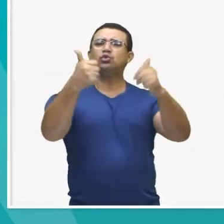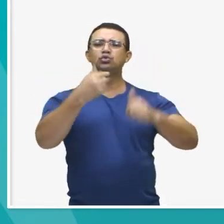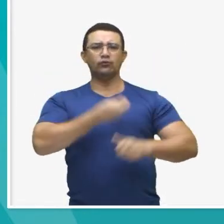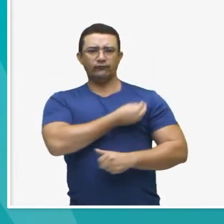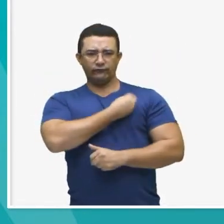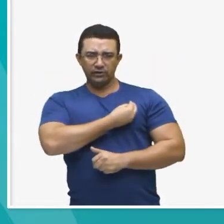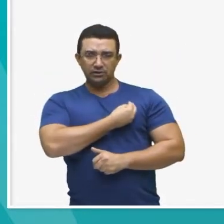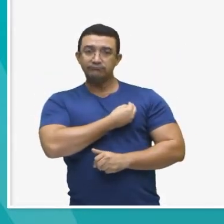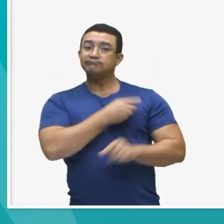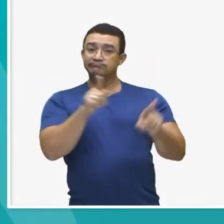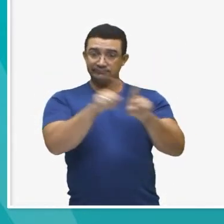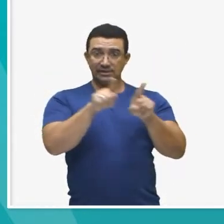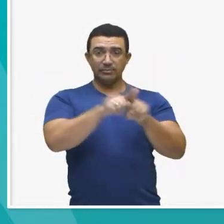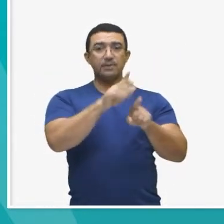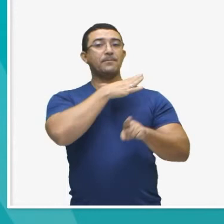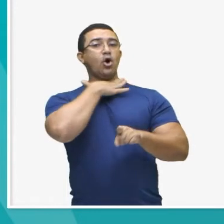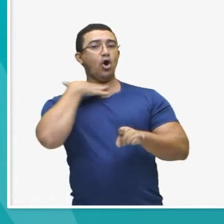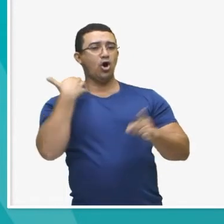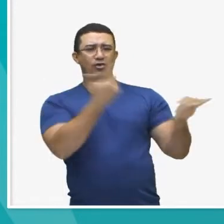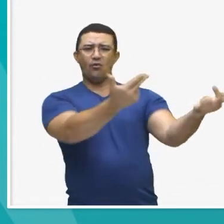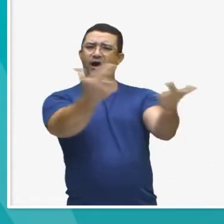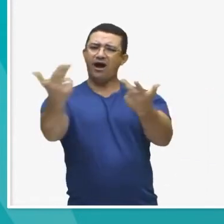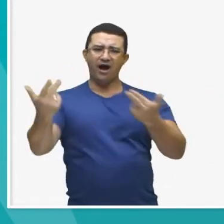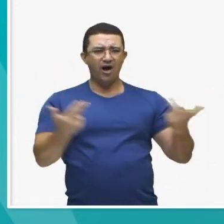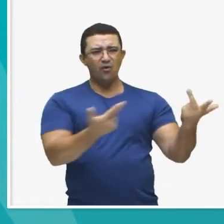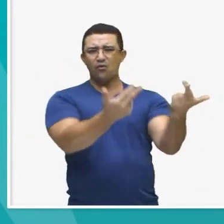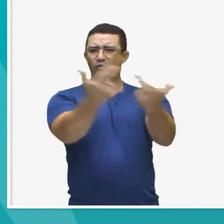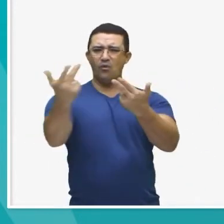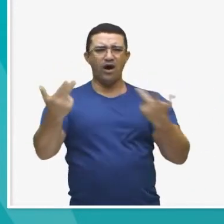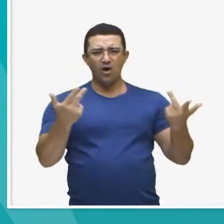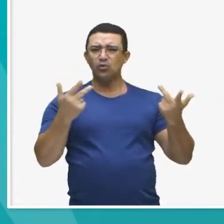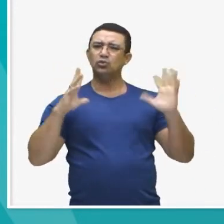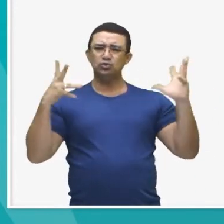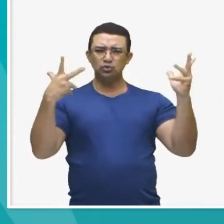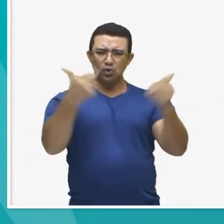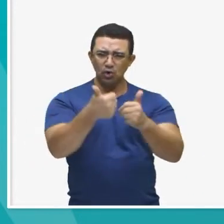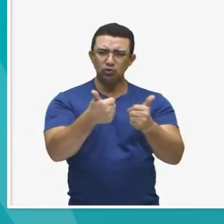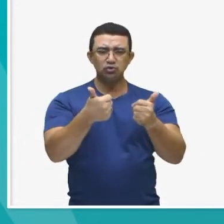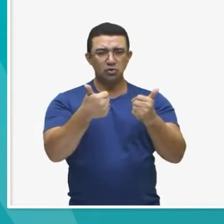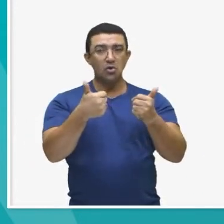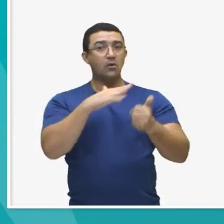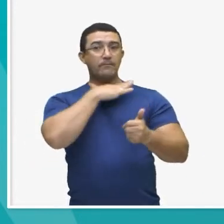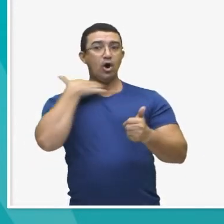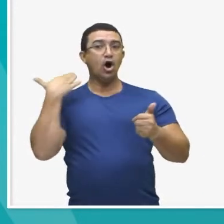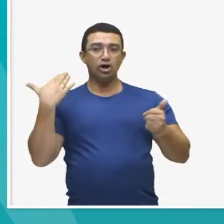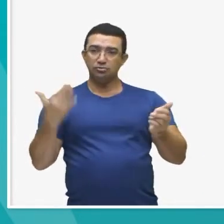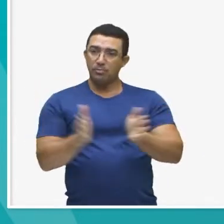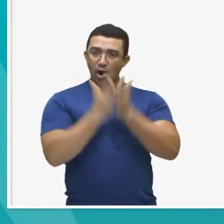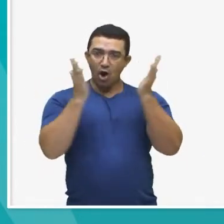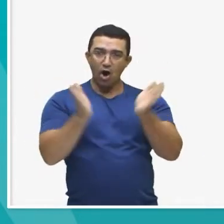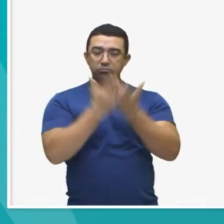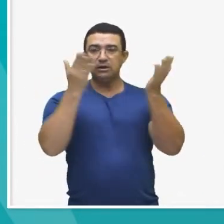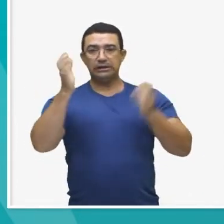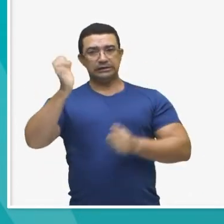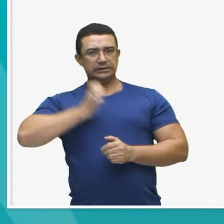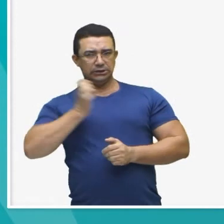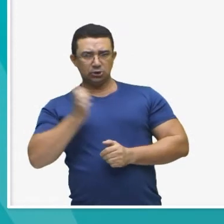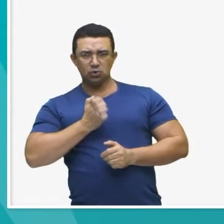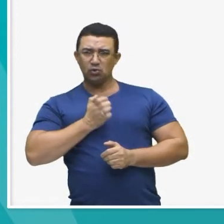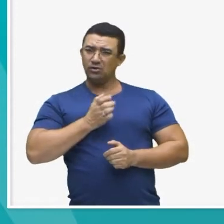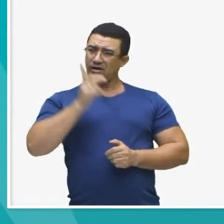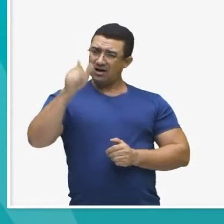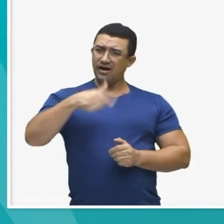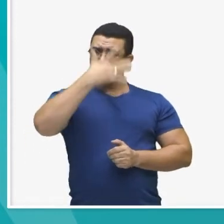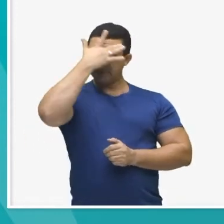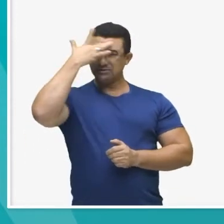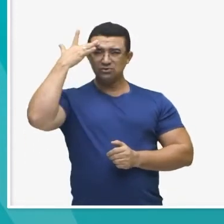de morte igual, mesmo a morte severina, né? Essa morte que é igual para todos, né? São pessoas comuns, então